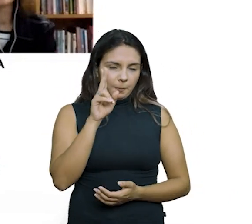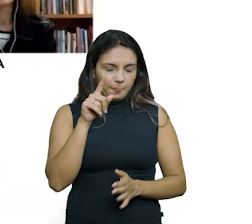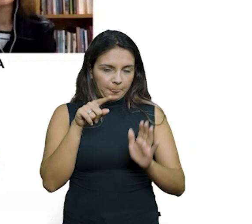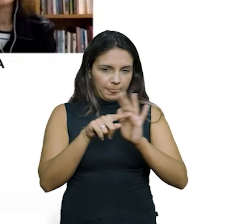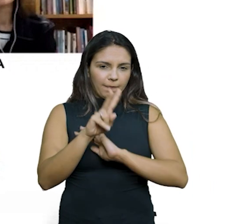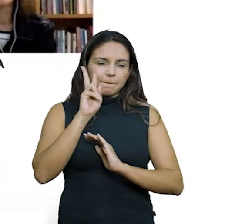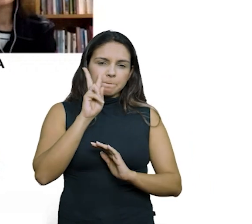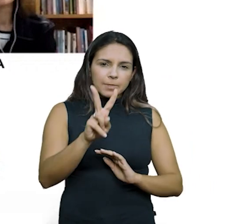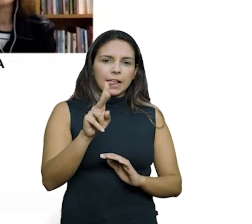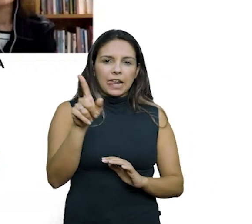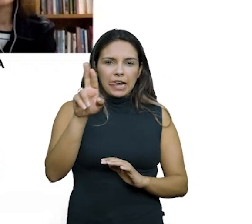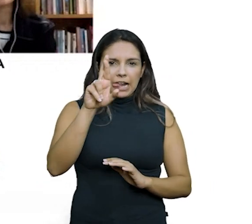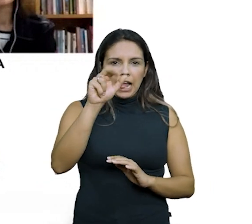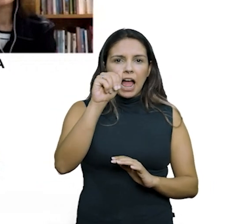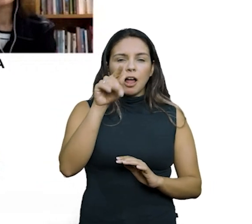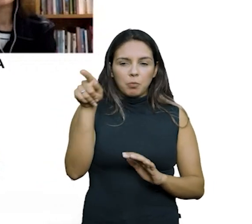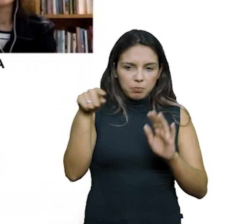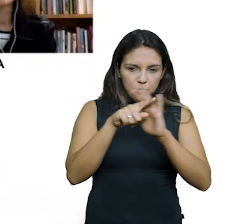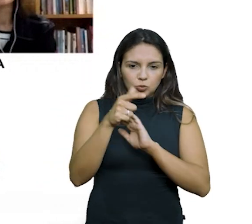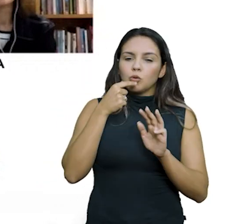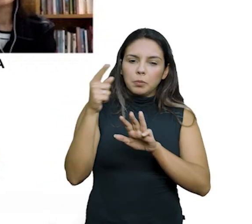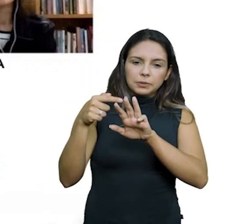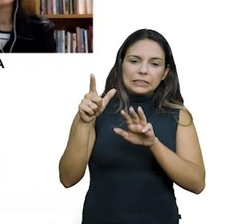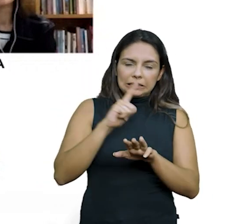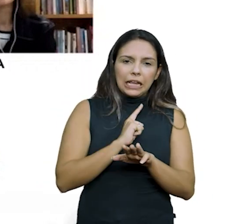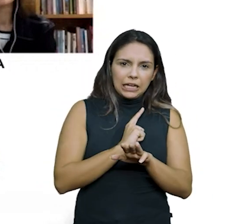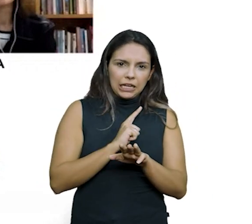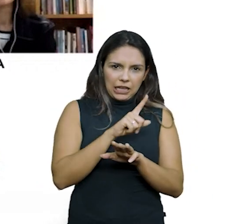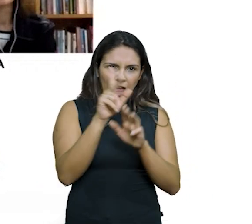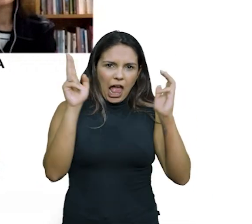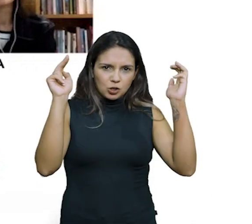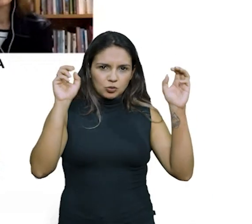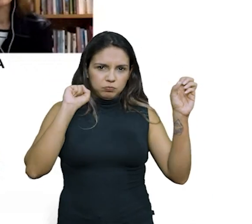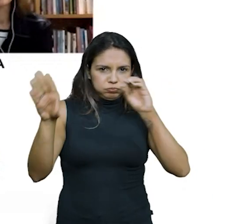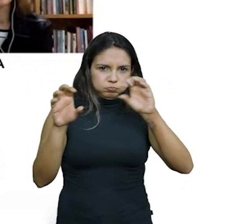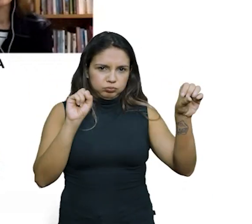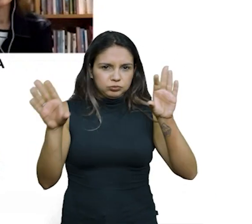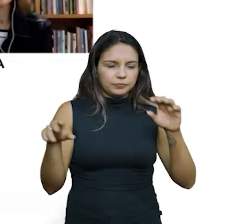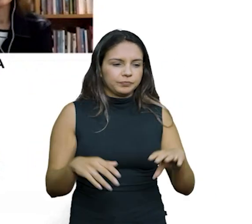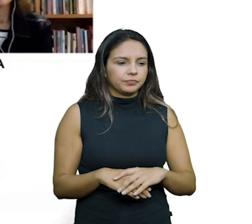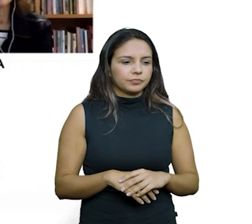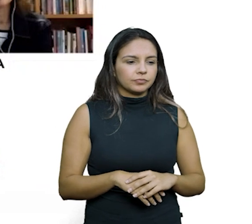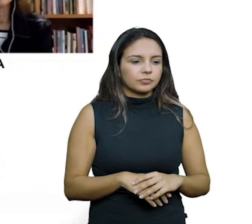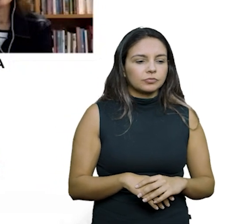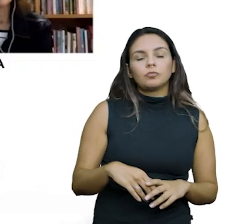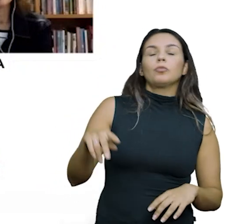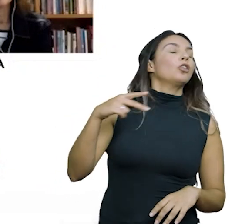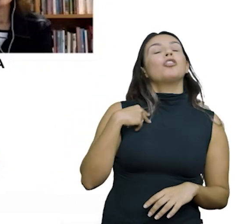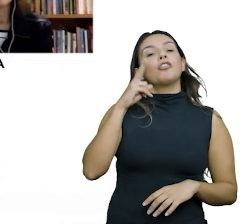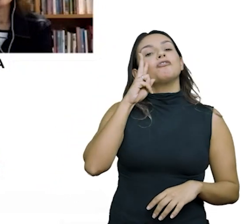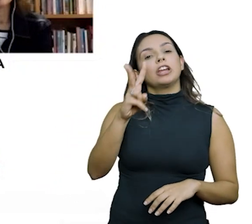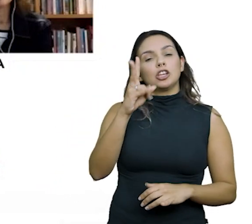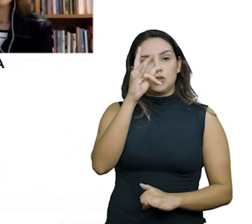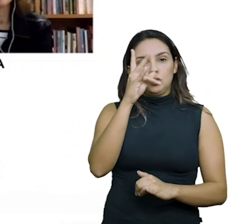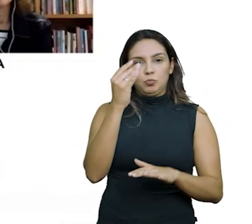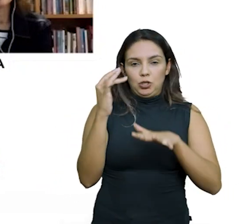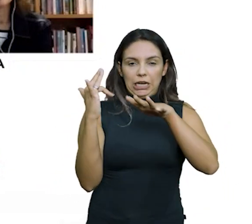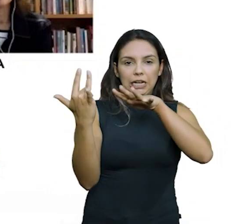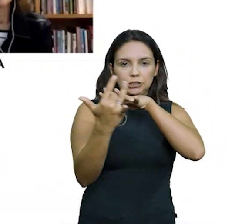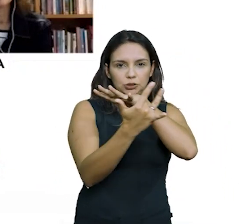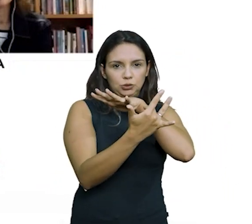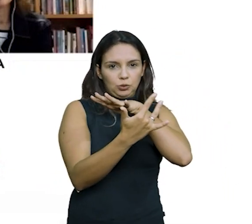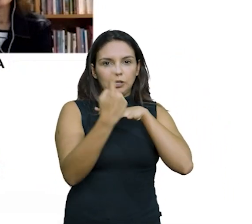Rafa, aí na turma? Tem essa aura de vamos contaminar? Eu vejo muito em redes sociais. Existe